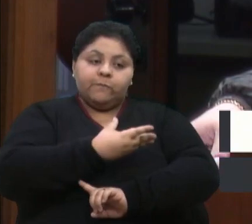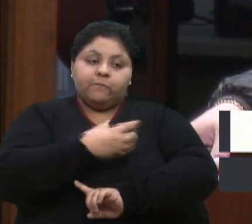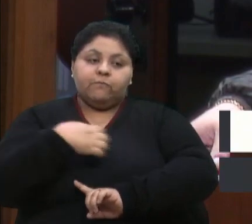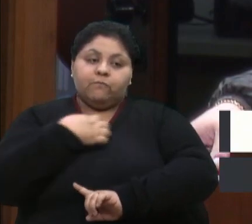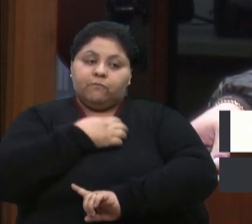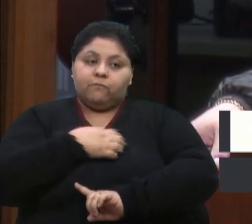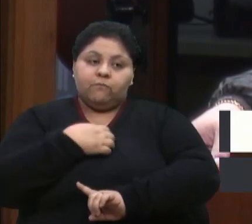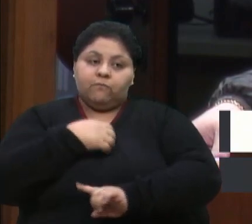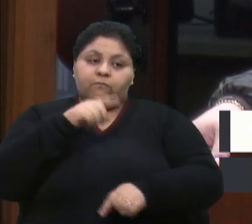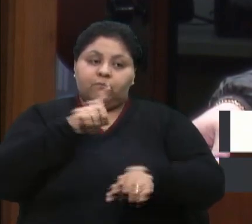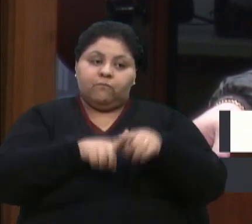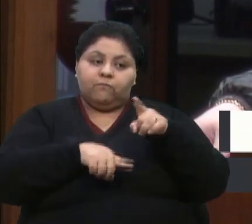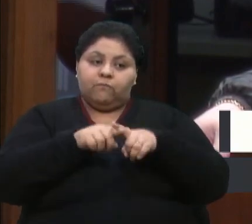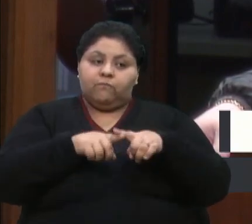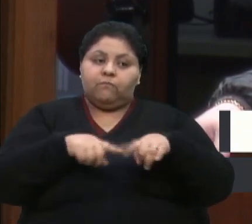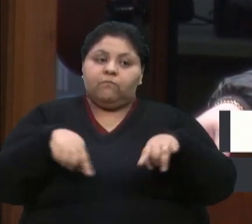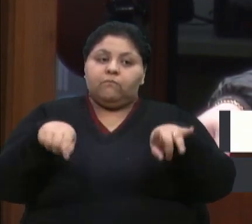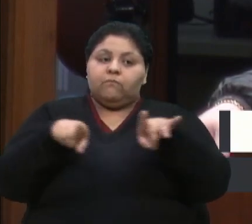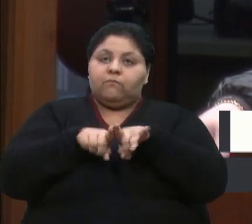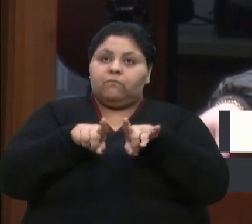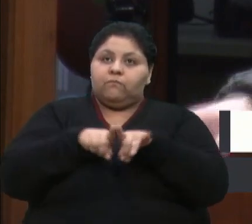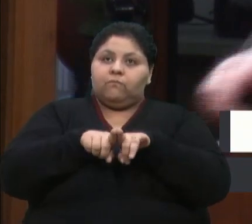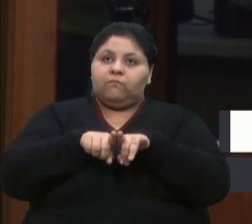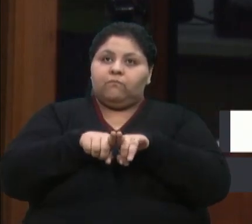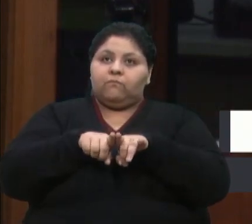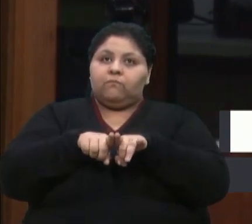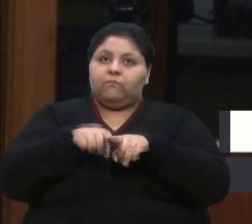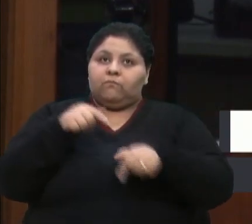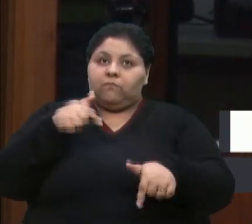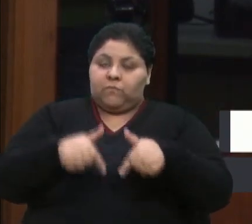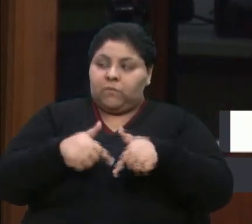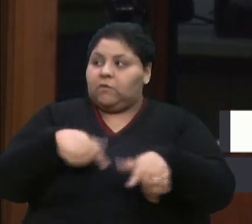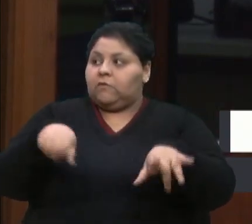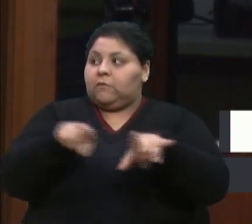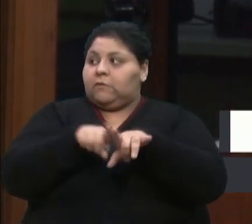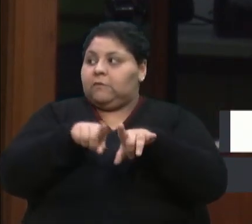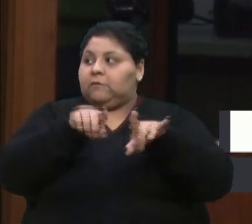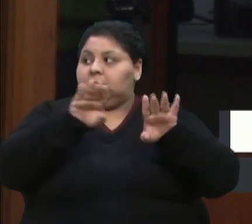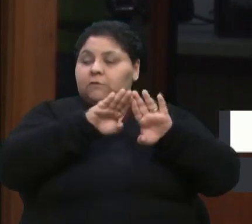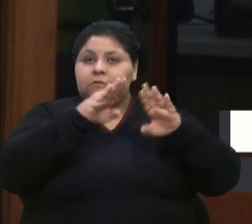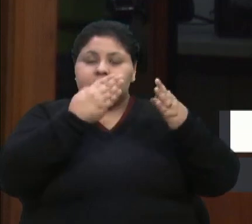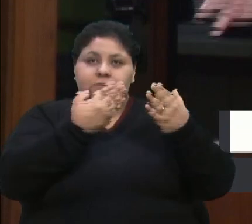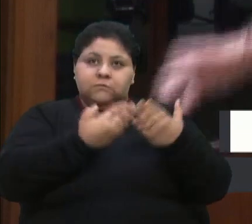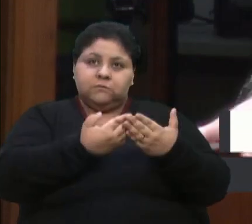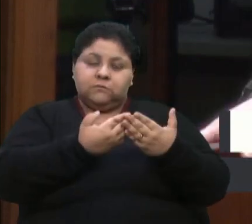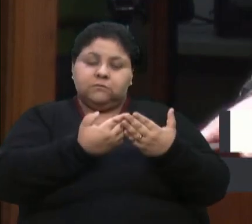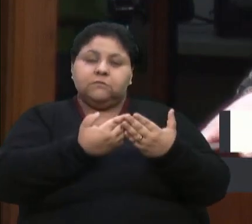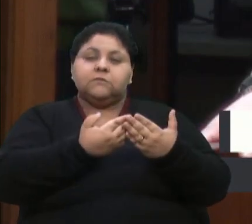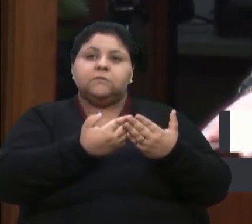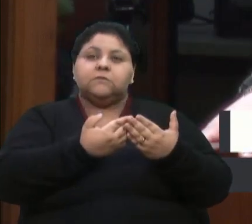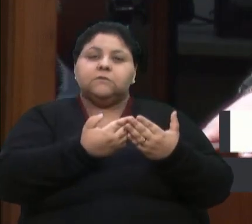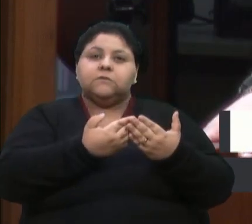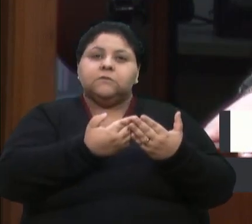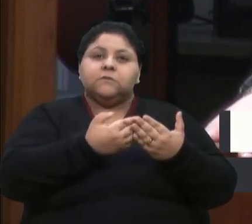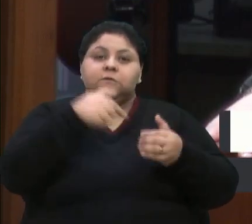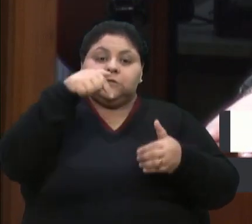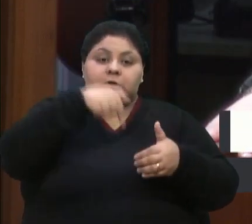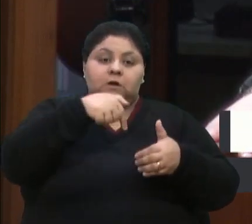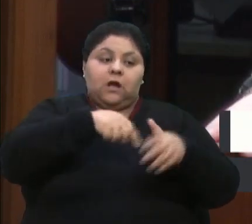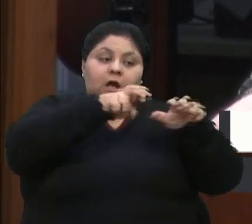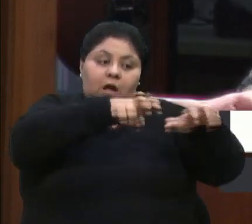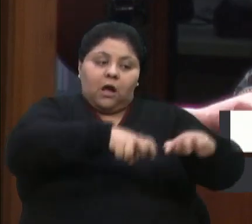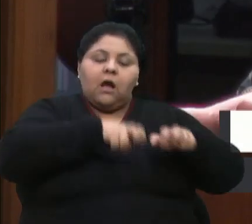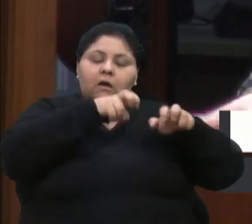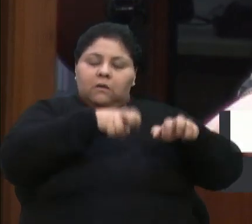de atividades, e também atua, inclusive, nas escolas municipais do interior do nosso